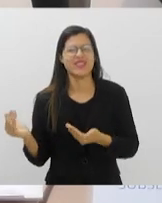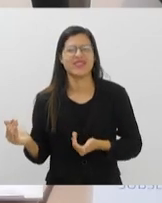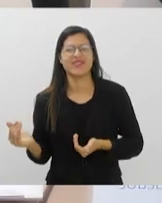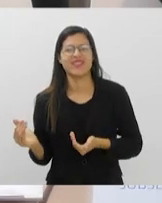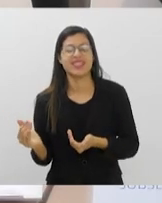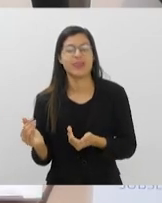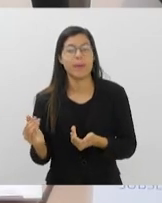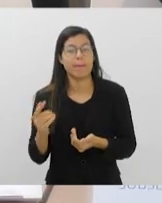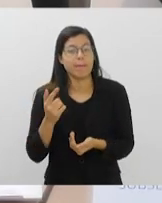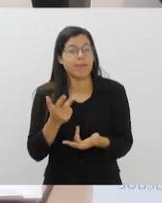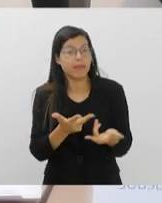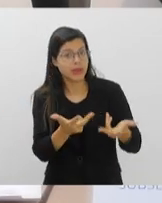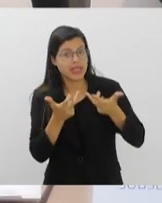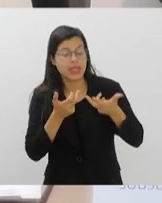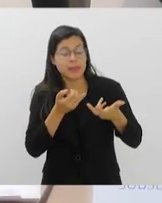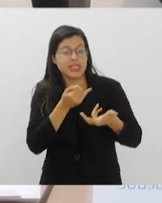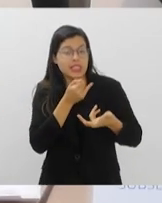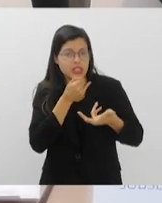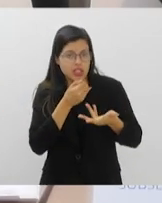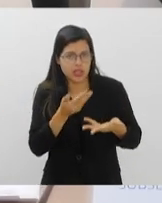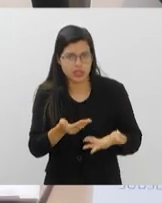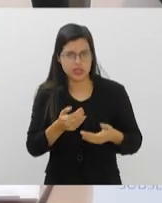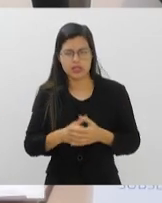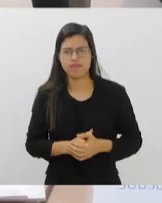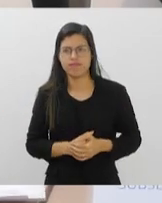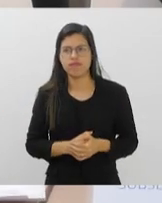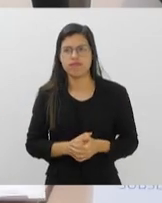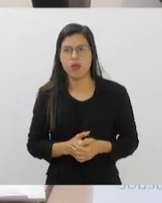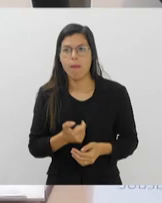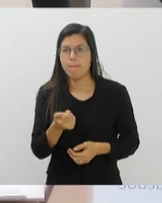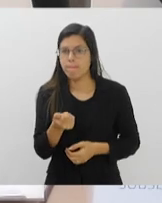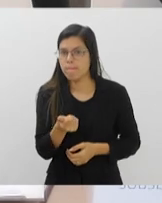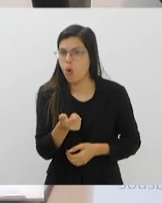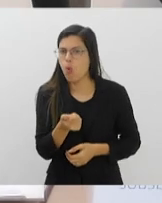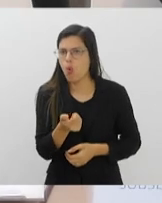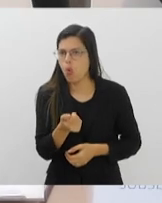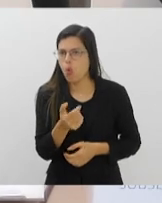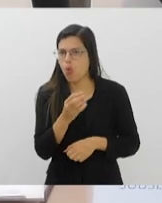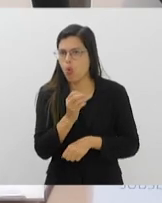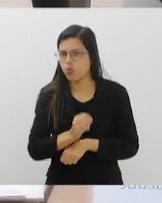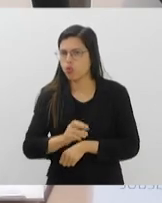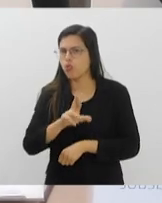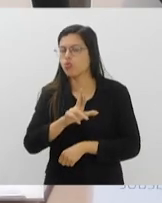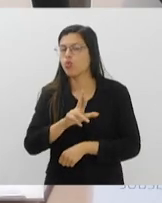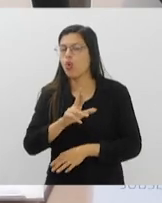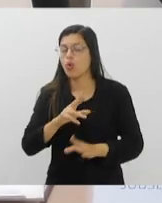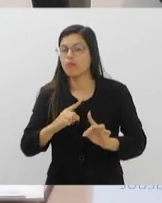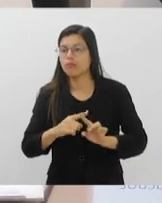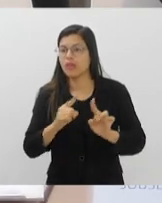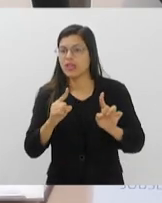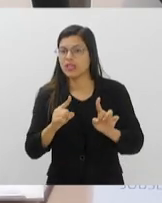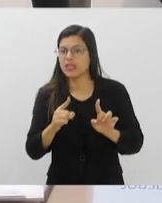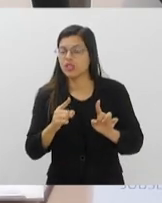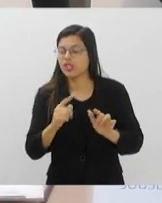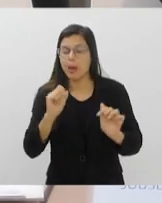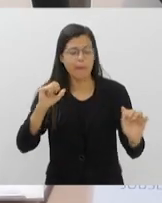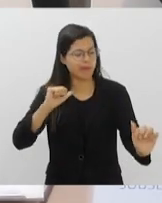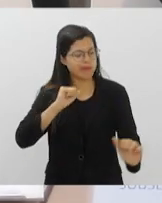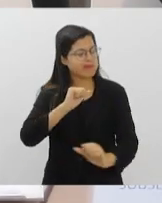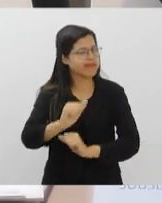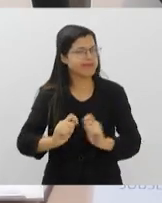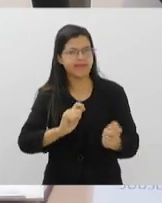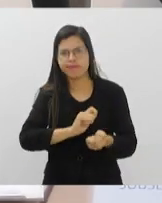que tristeza é pouco Doutor mas a gente tá quebrando um paradigma